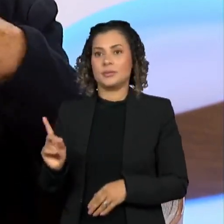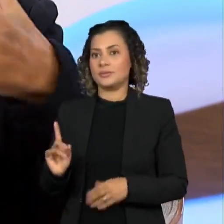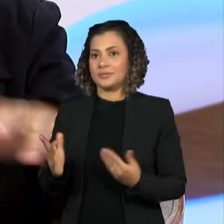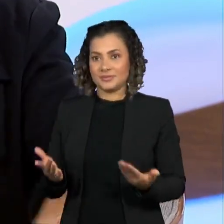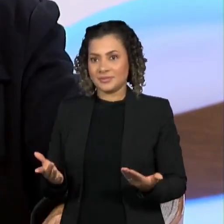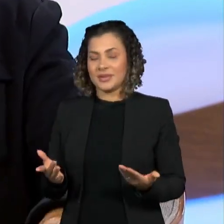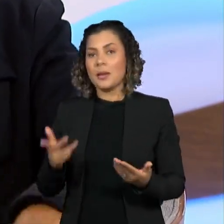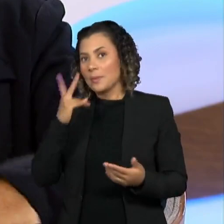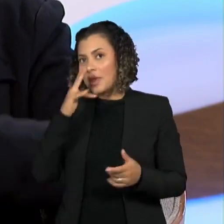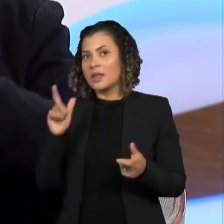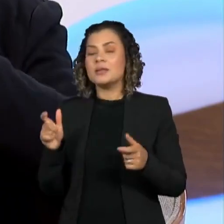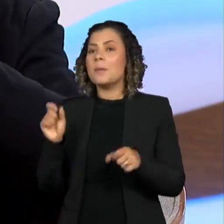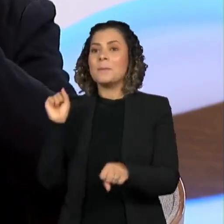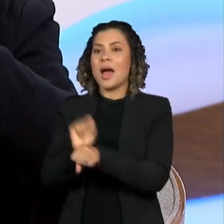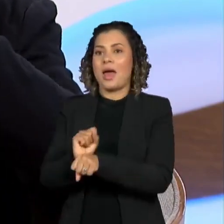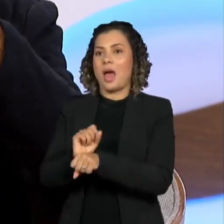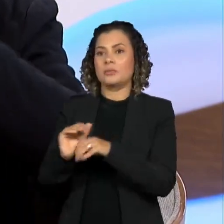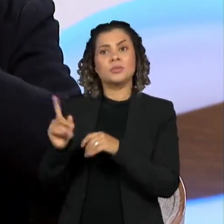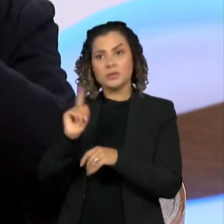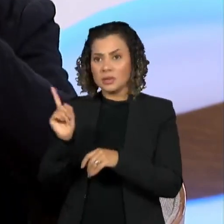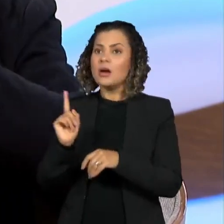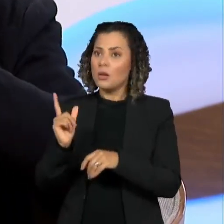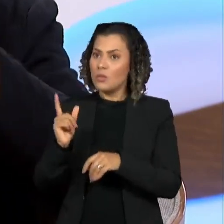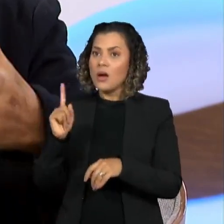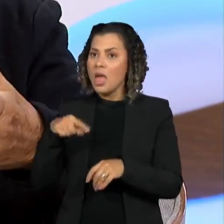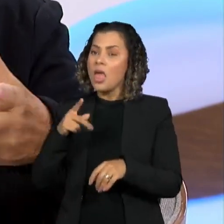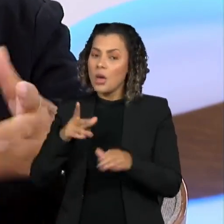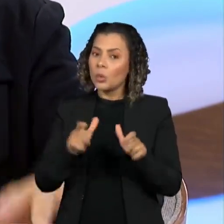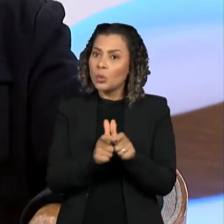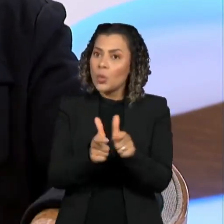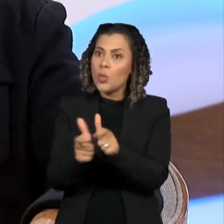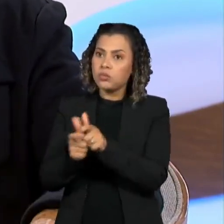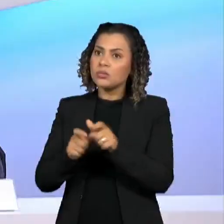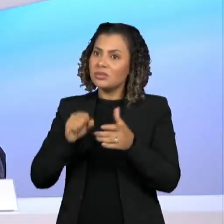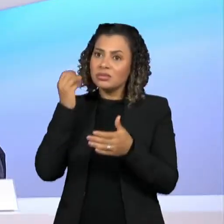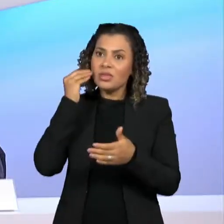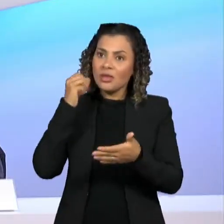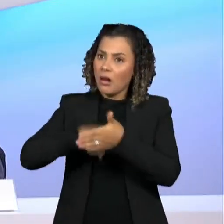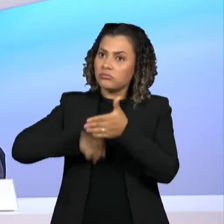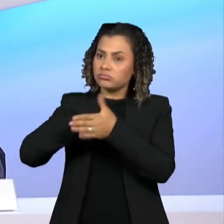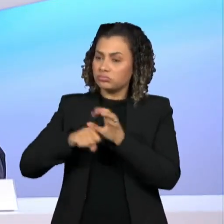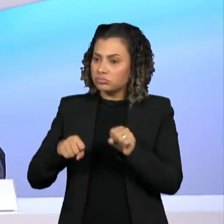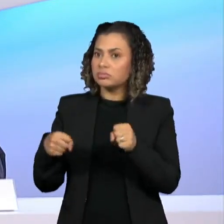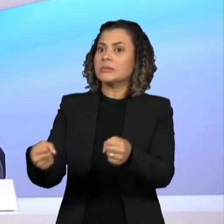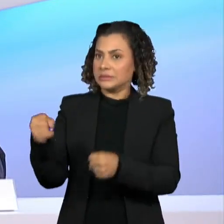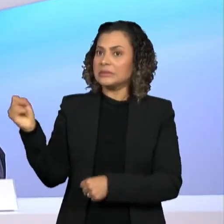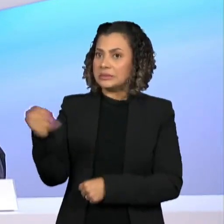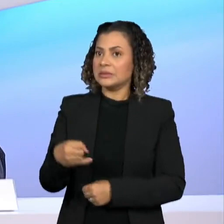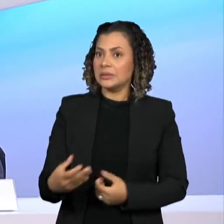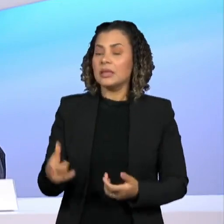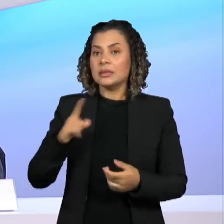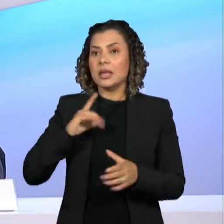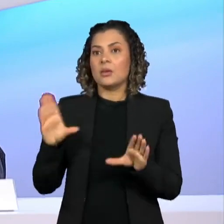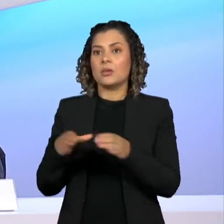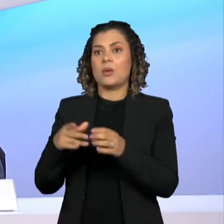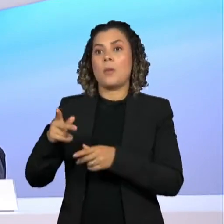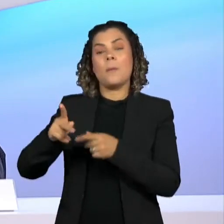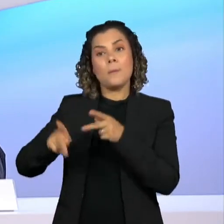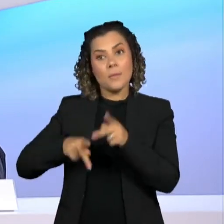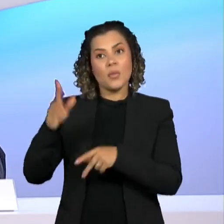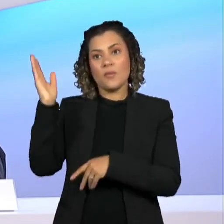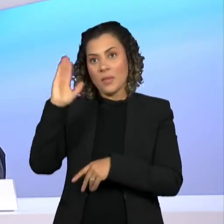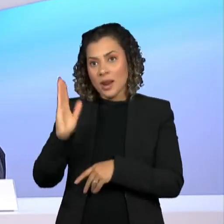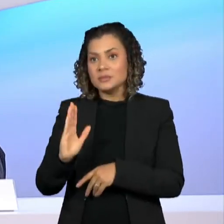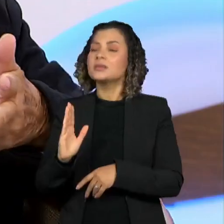muitas mudanças que não haja a gente tentando viver uma vida diferente existe um Brasil desse tipo que pulsa